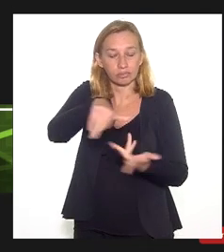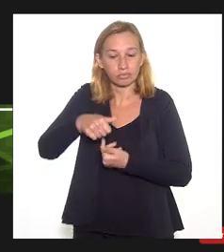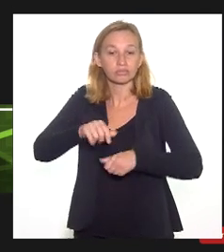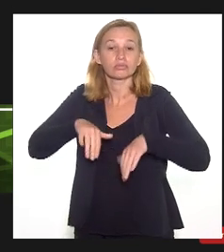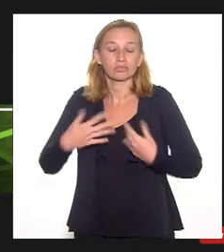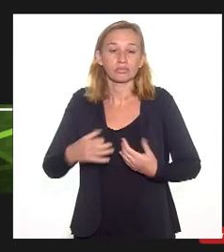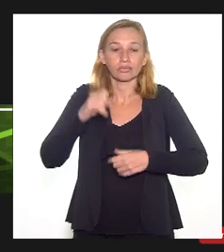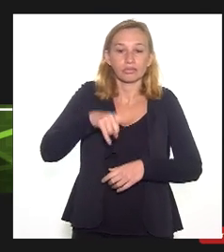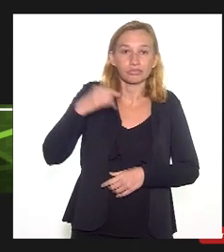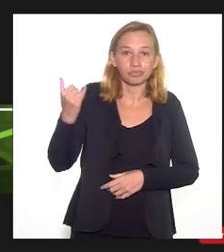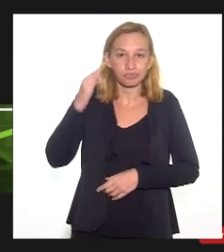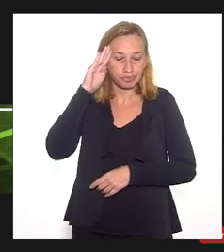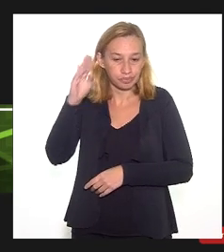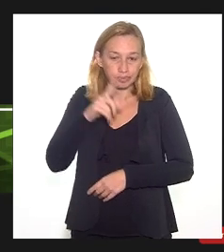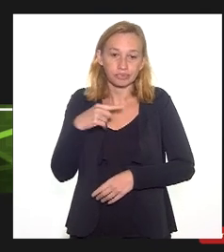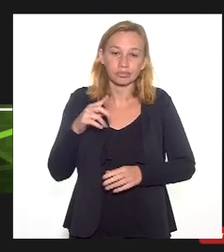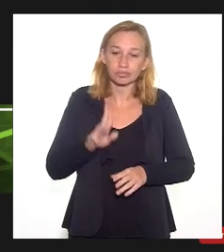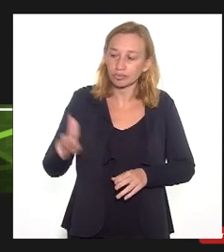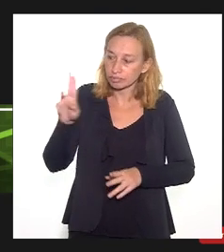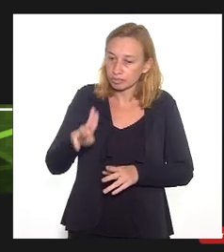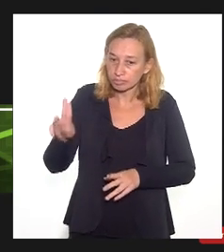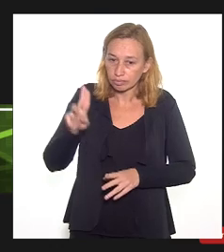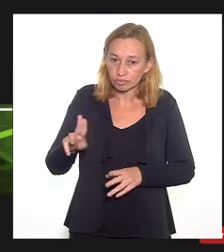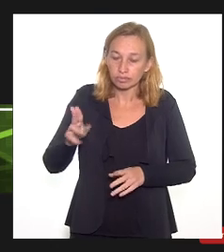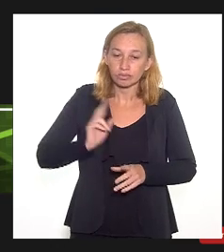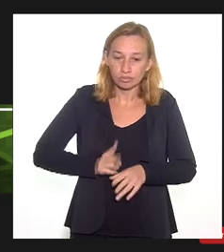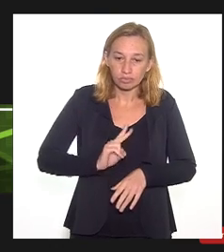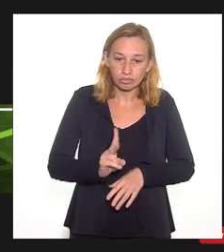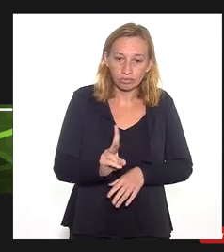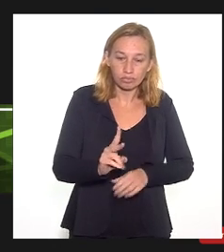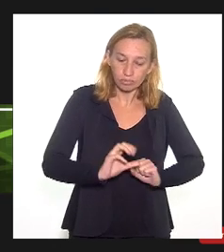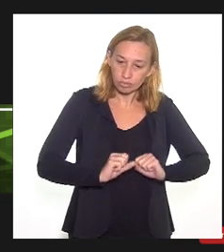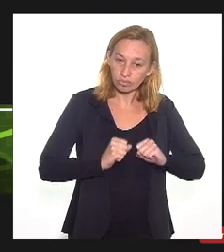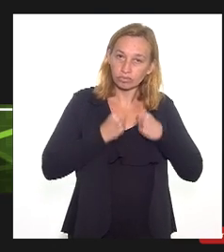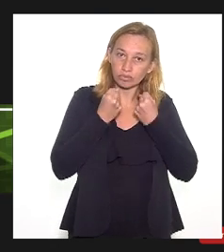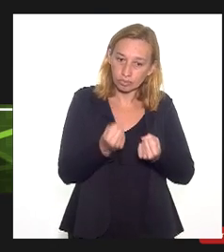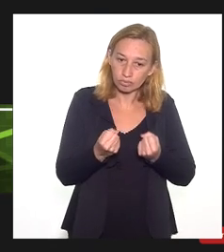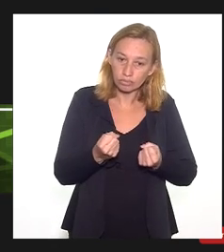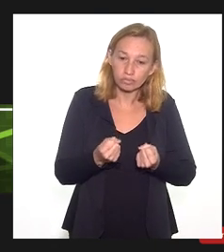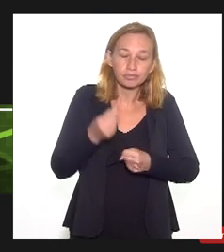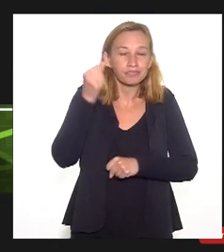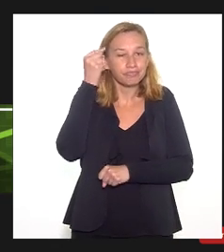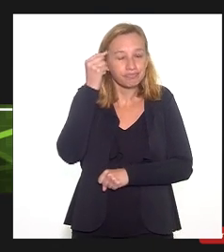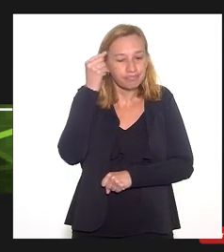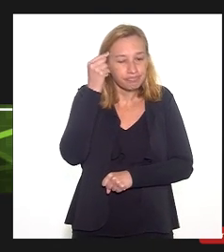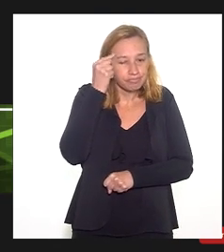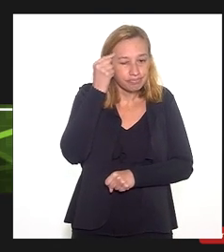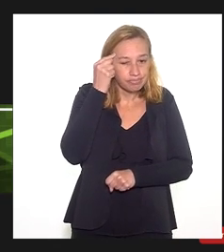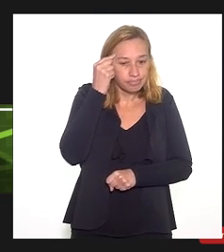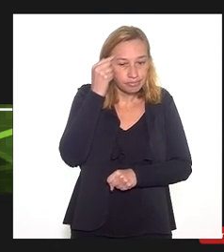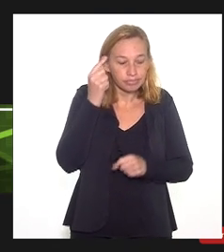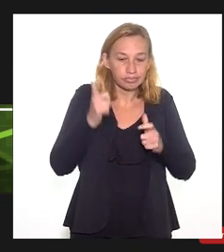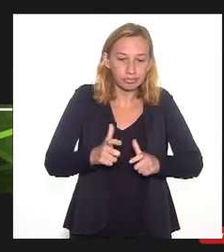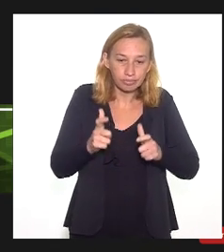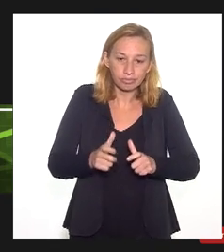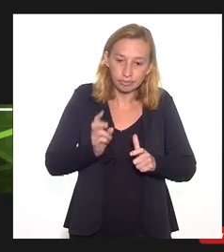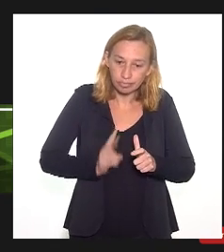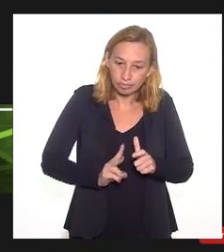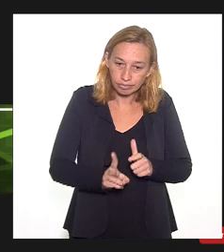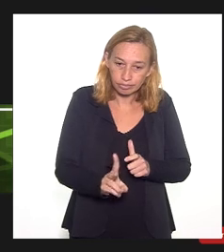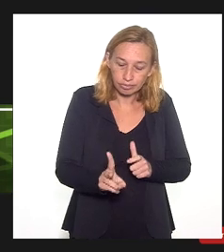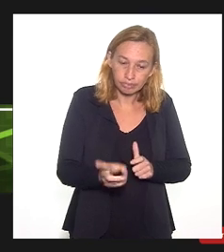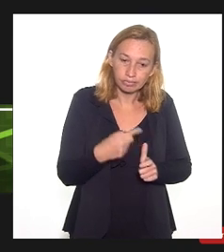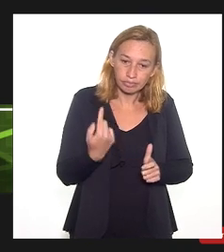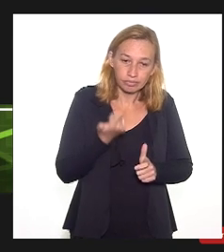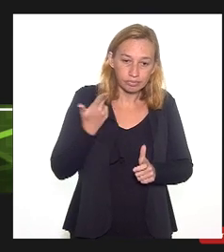é fundamental que as universidades mantenham um esforço de pensar um espaço permanente para que